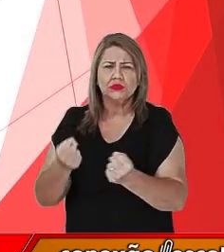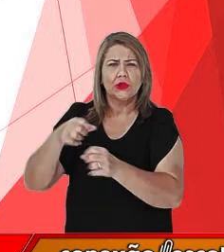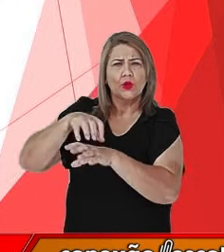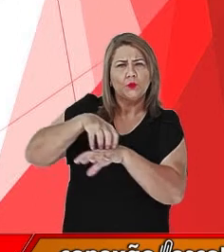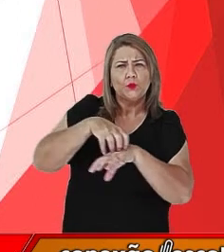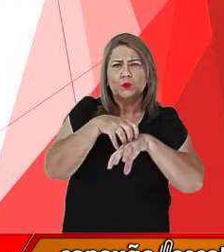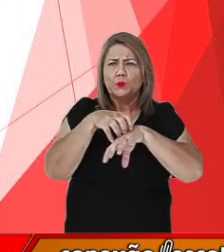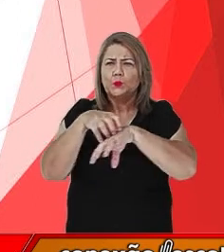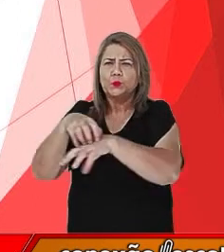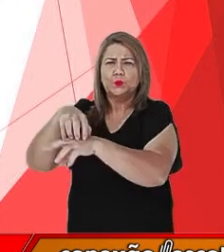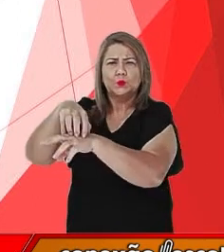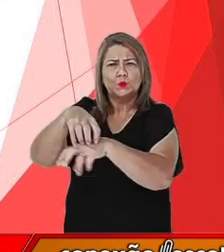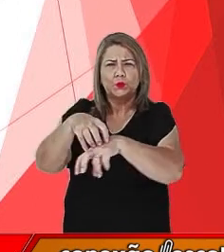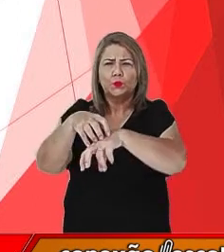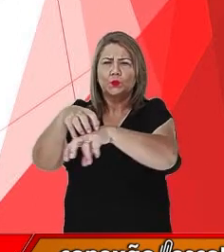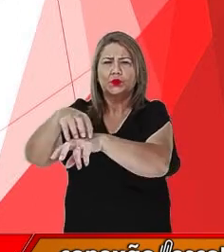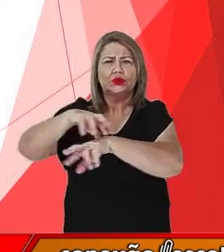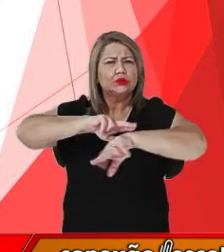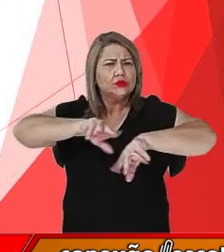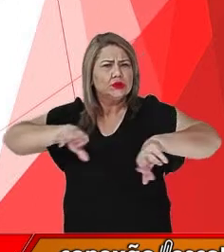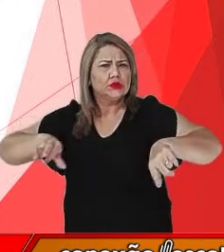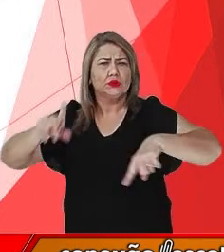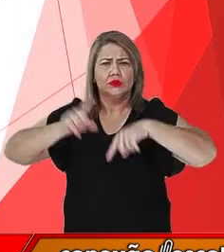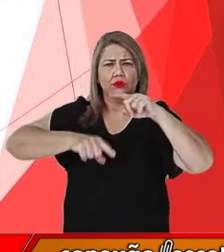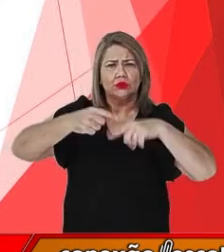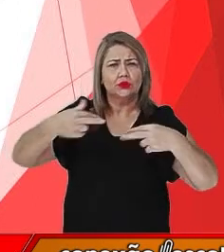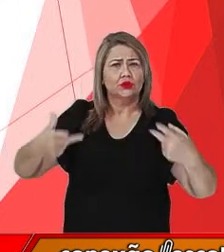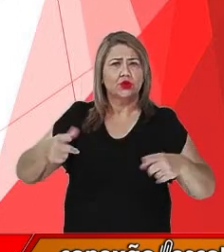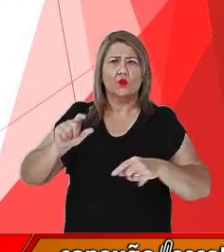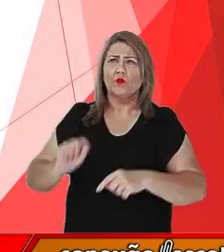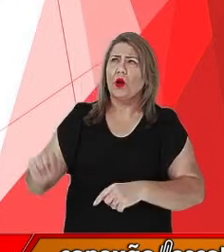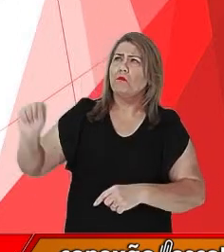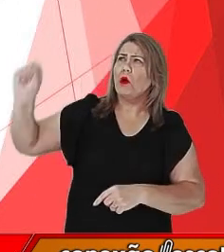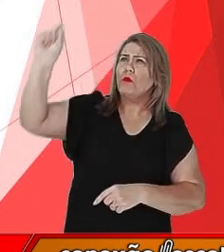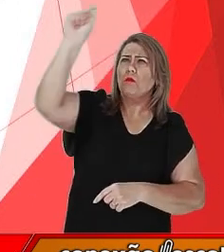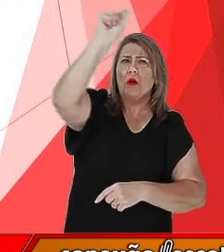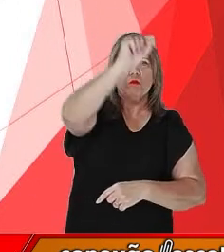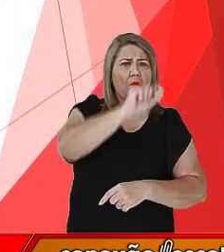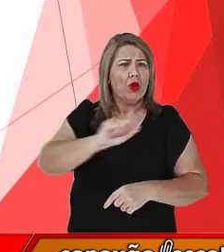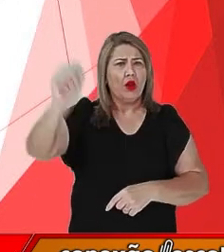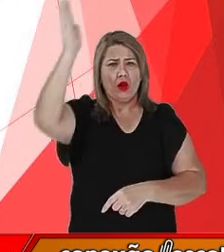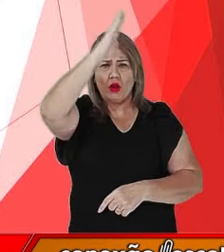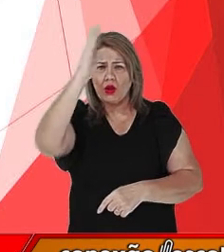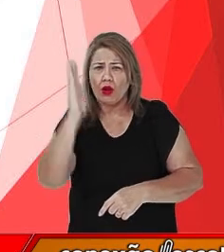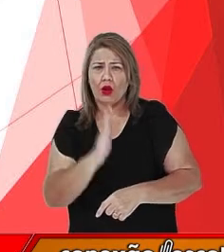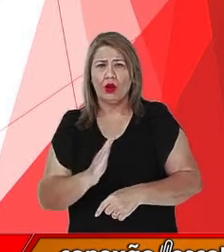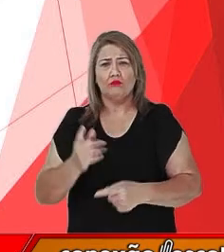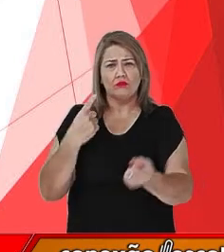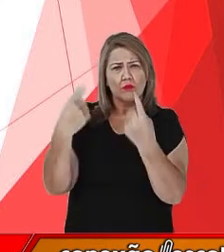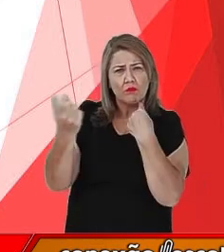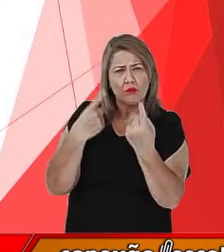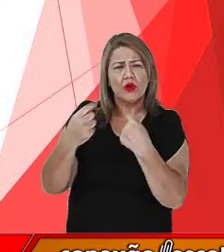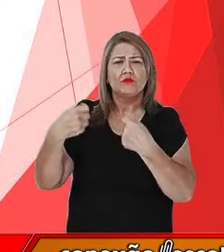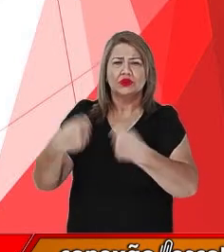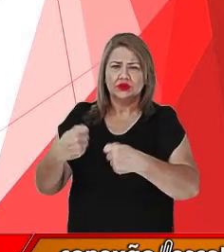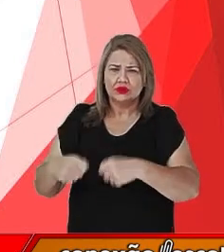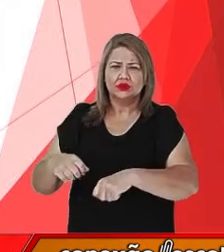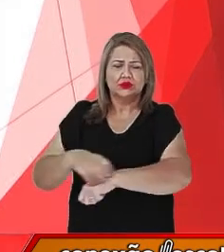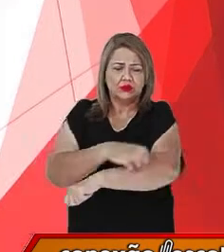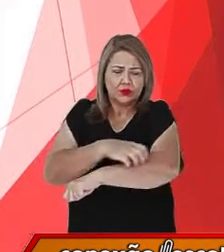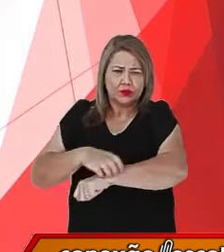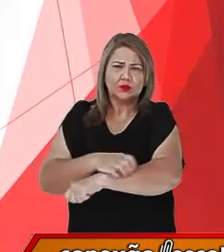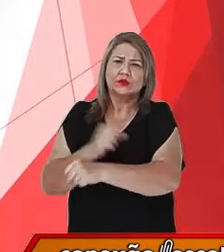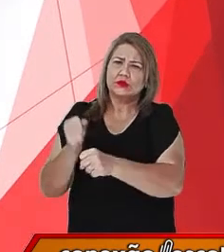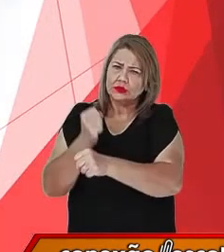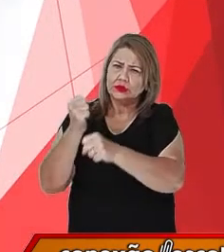aí diversos tipos de cargas a todos os pontos do nosso território, as vias precisam de manutenção